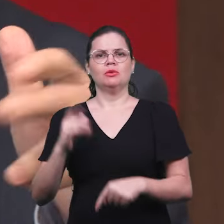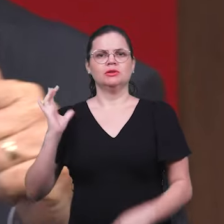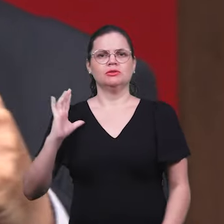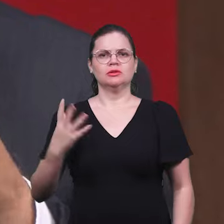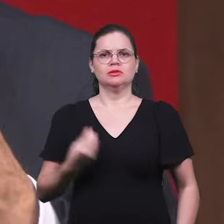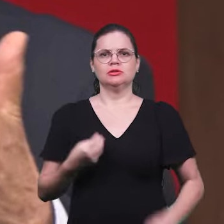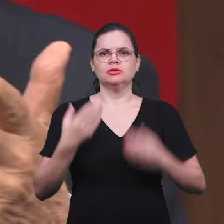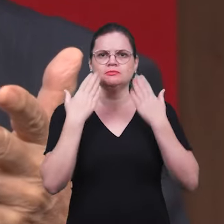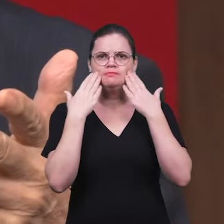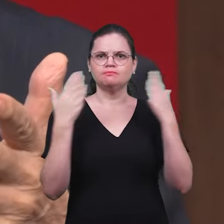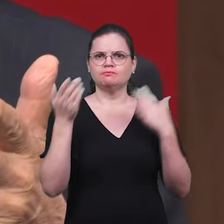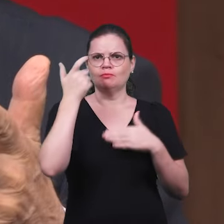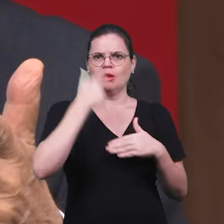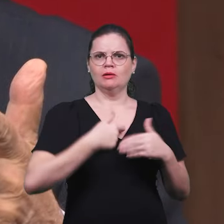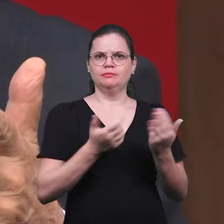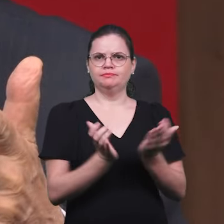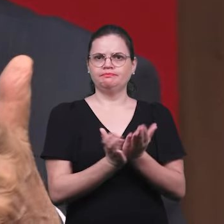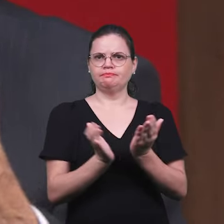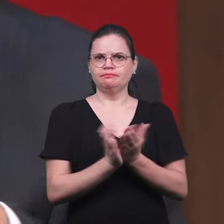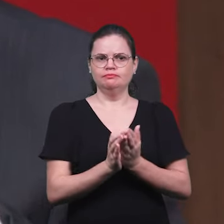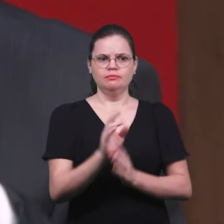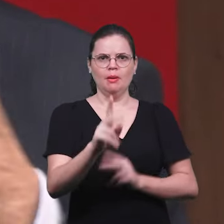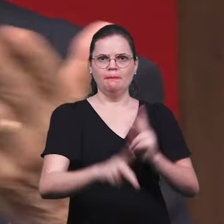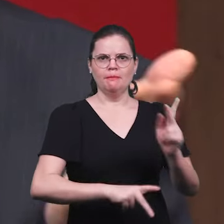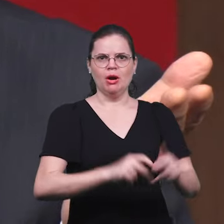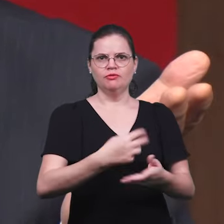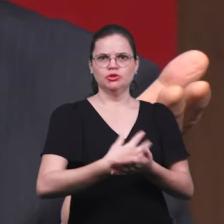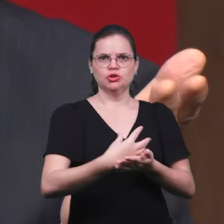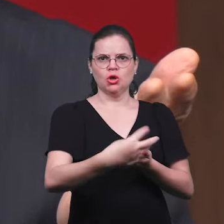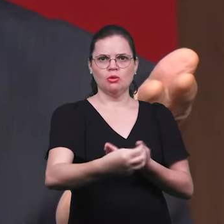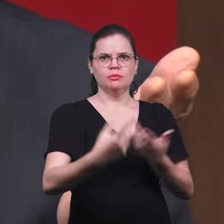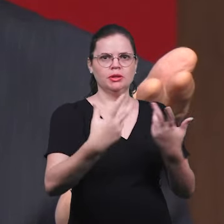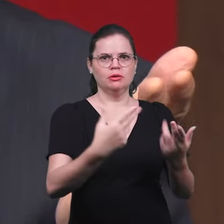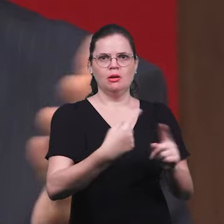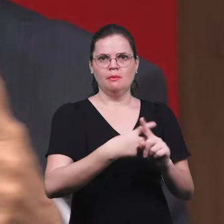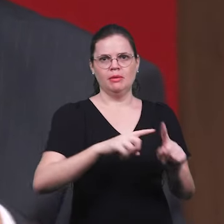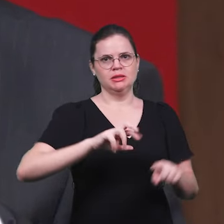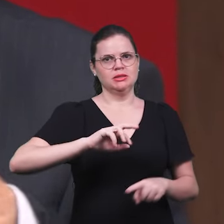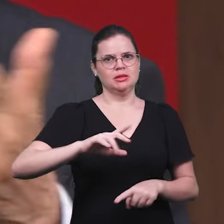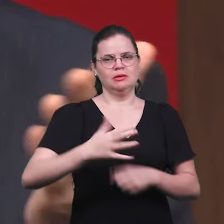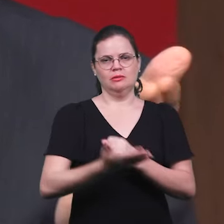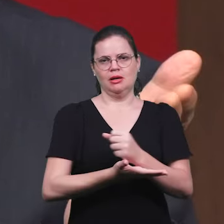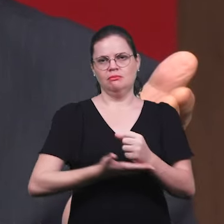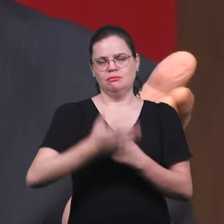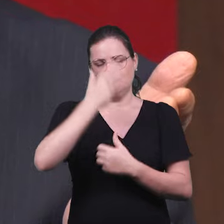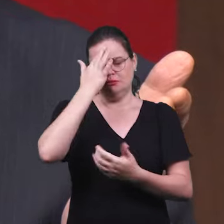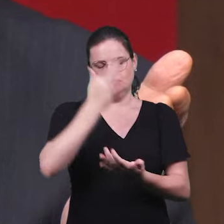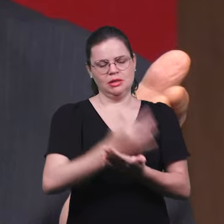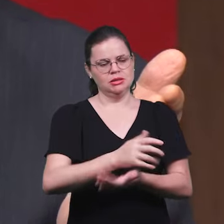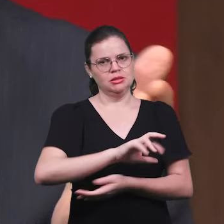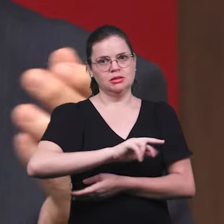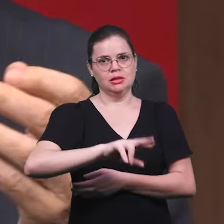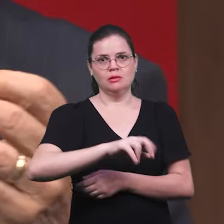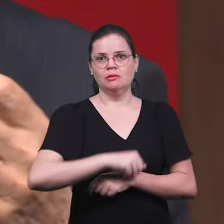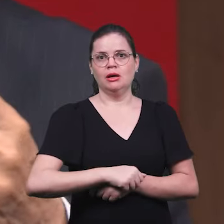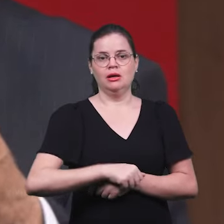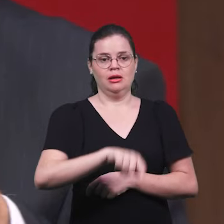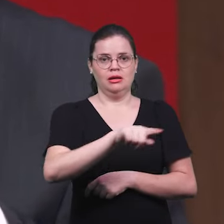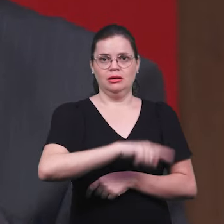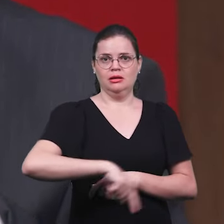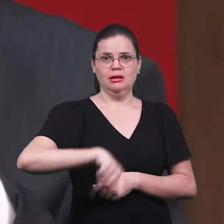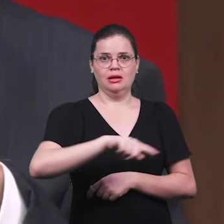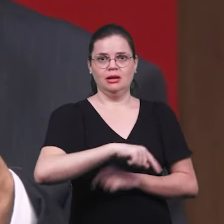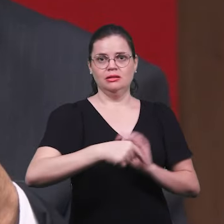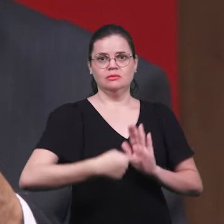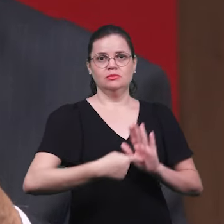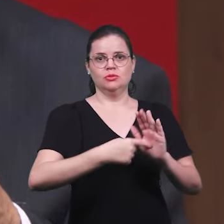aspas, de Constantino. Todo o império, basicamente, se tornou cristão. E com